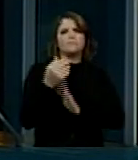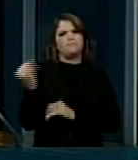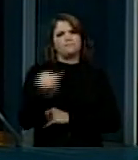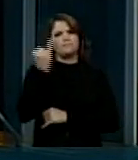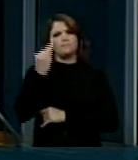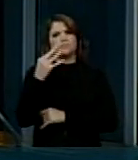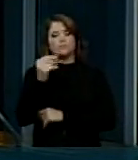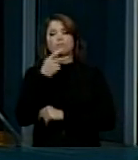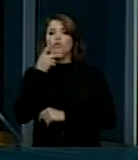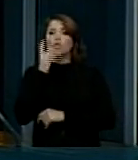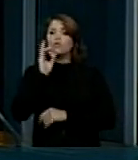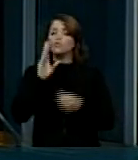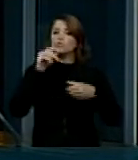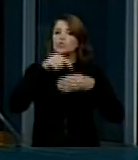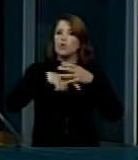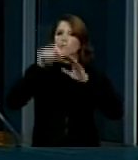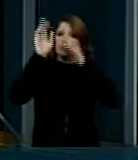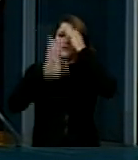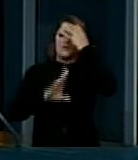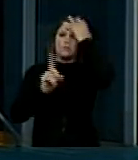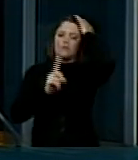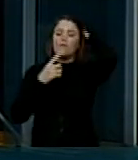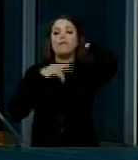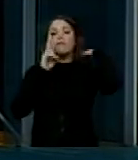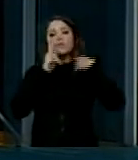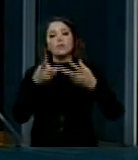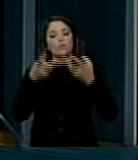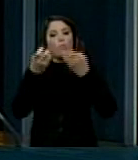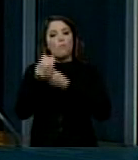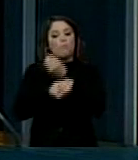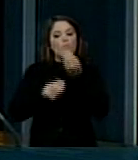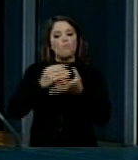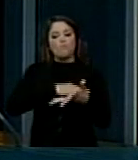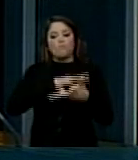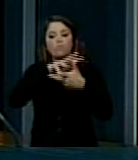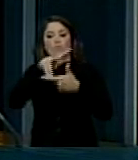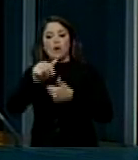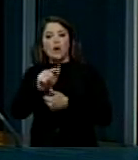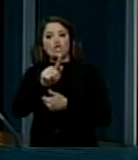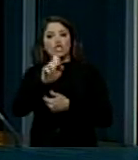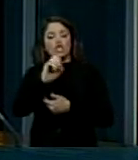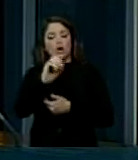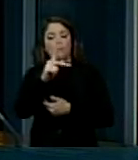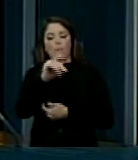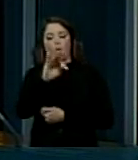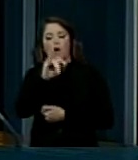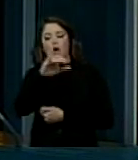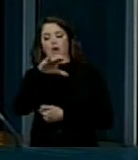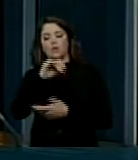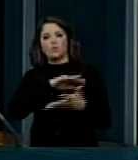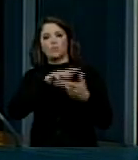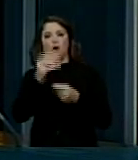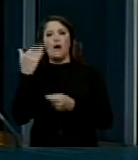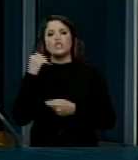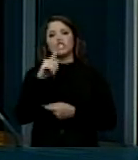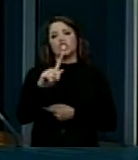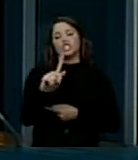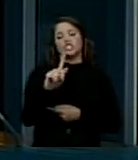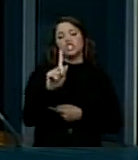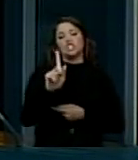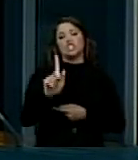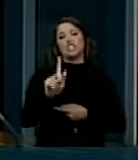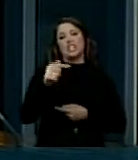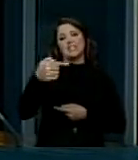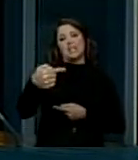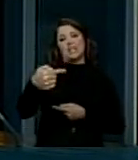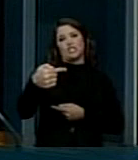retomada, não só para o Brasil, mas veja como mudou a geopolítica do mundo inteiro. Foi criado, só existia o tal do G7,